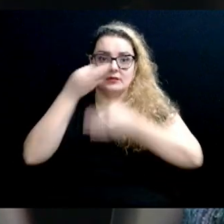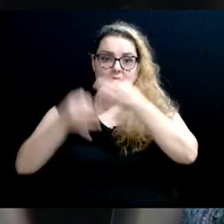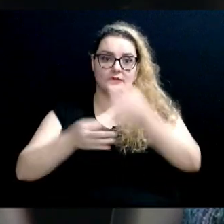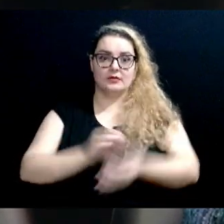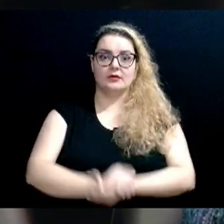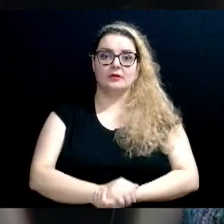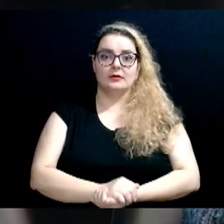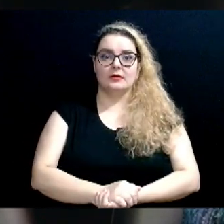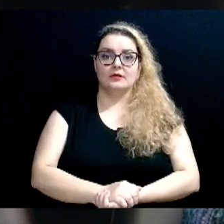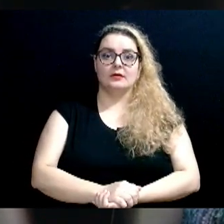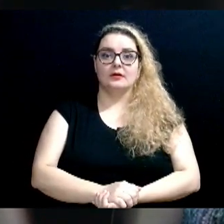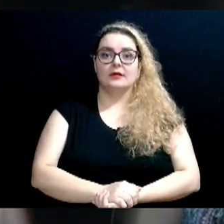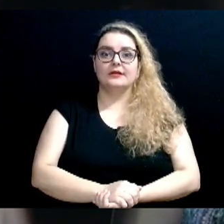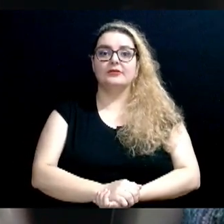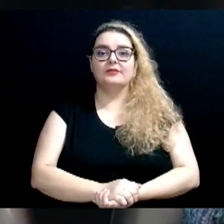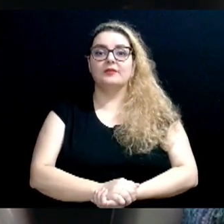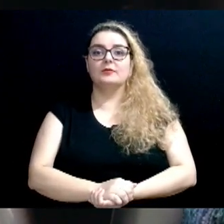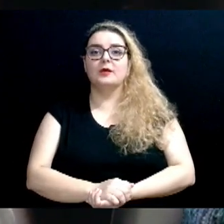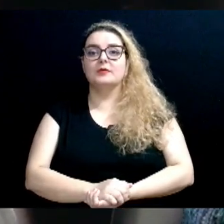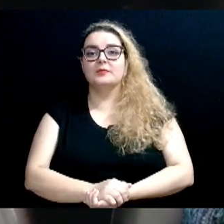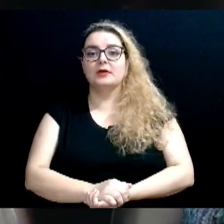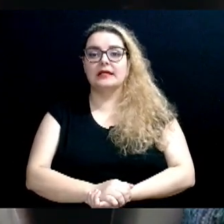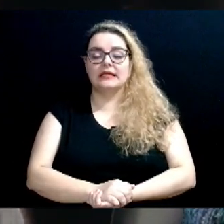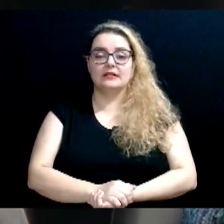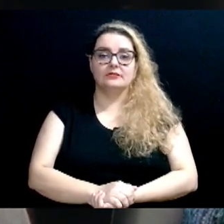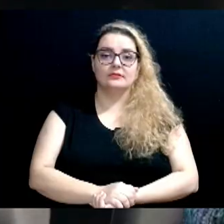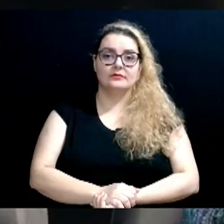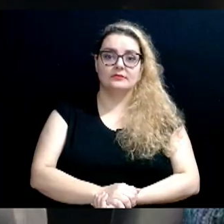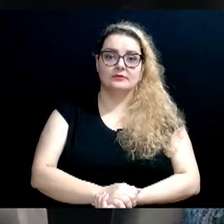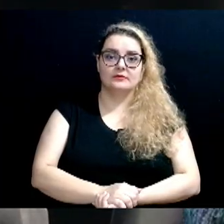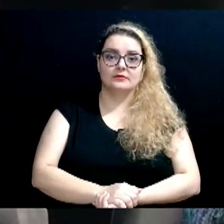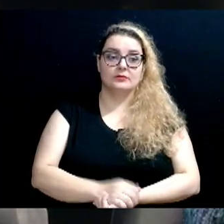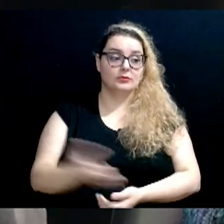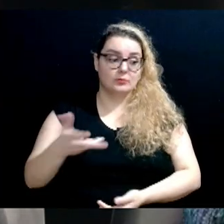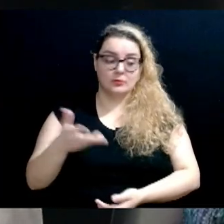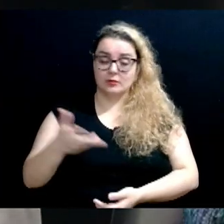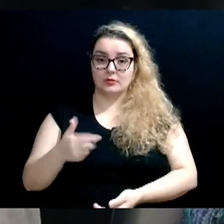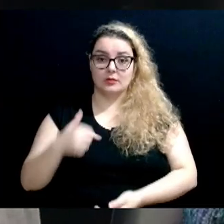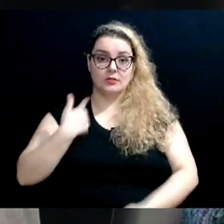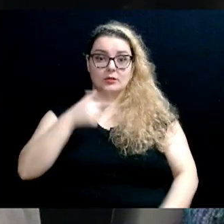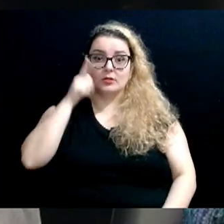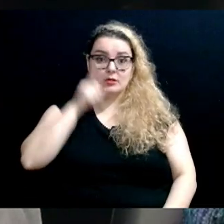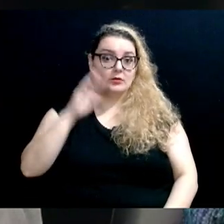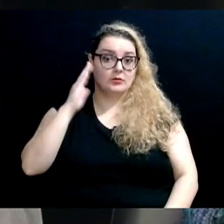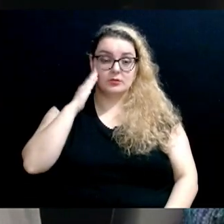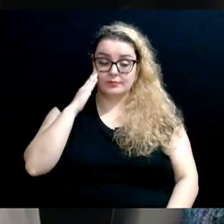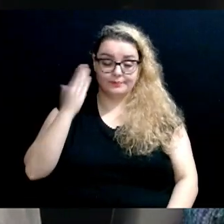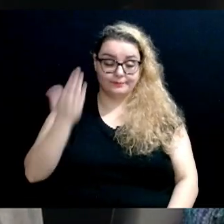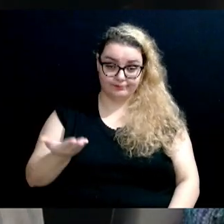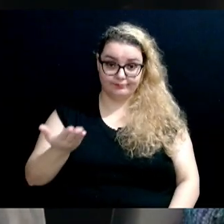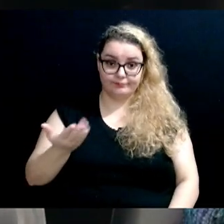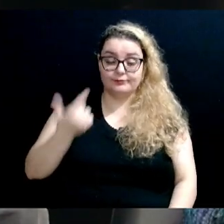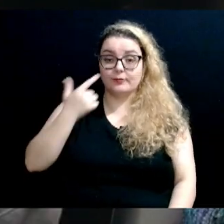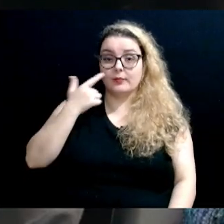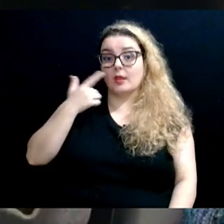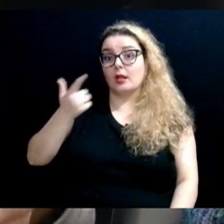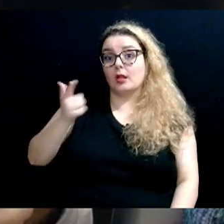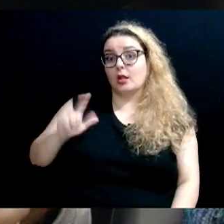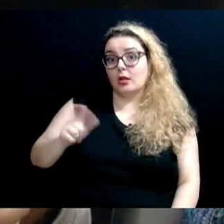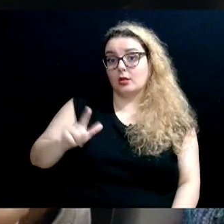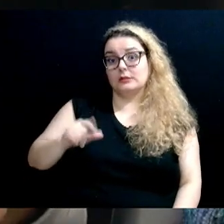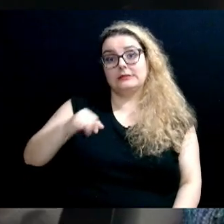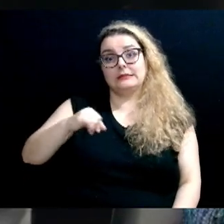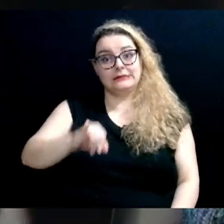essas hipóteses. Isso acontece na nossa cabeça numa velocidade que a gente ainda não conseguiu entender. Logo, se a gente ainda não